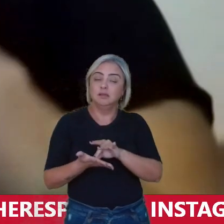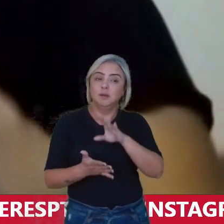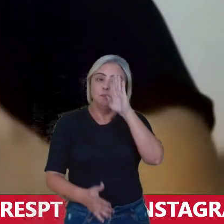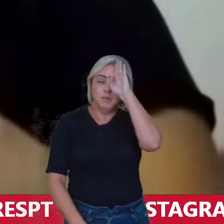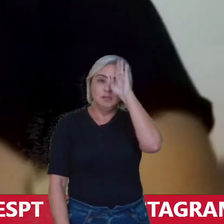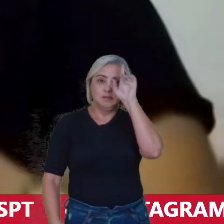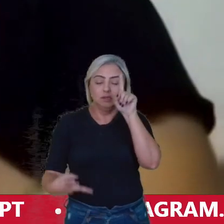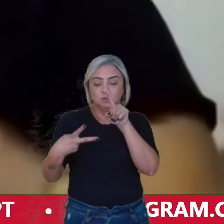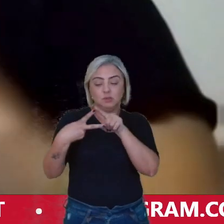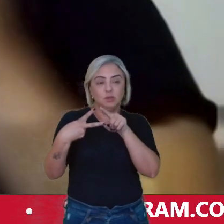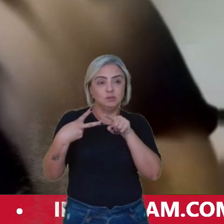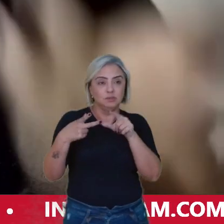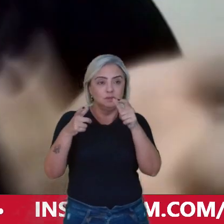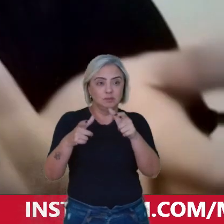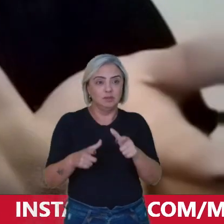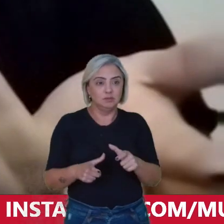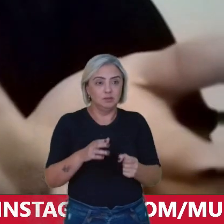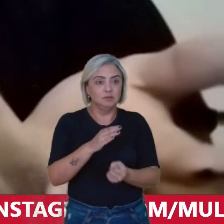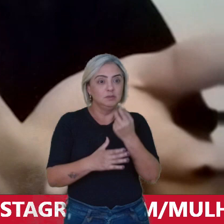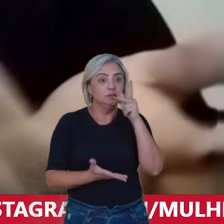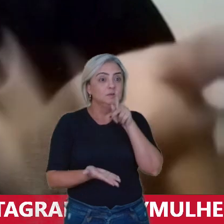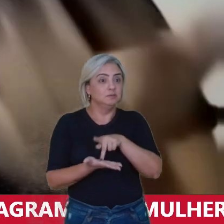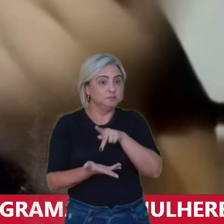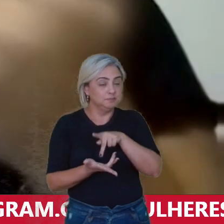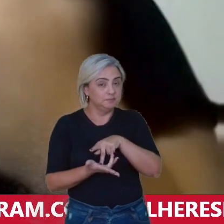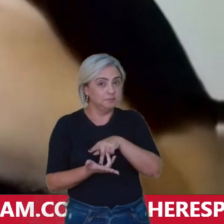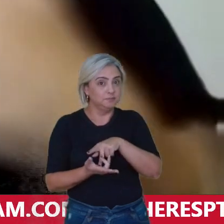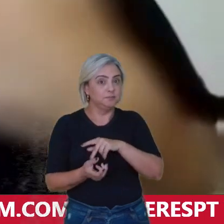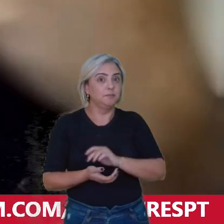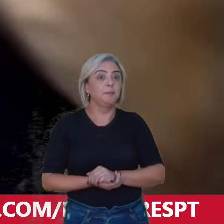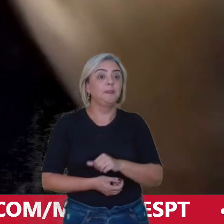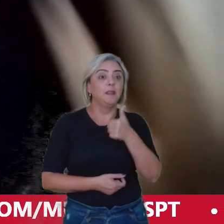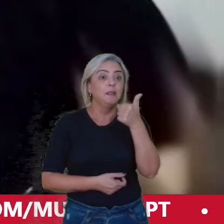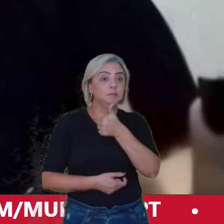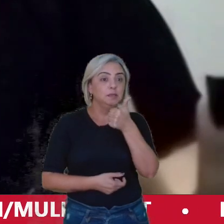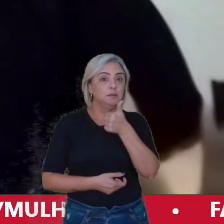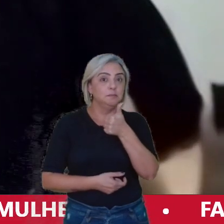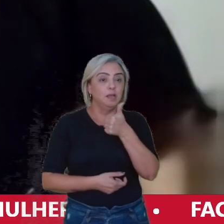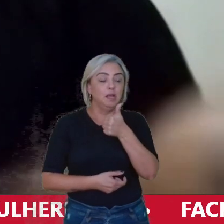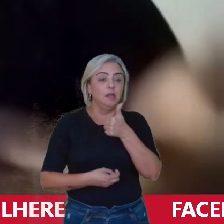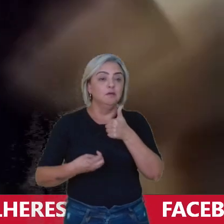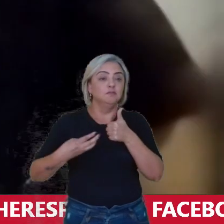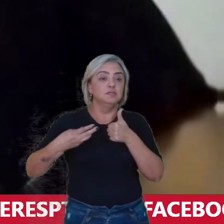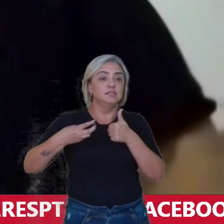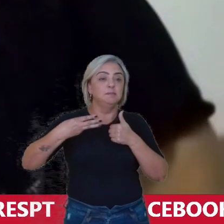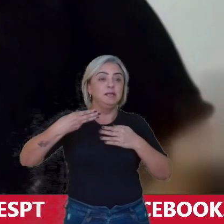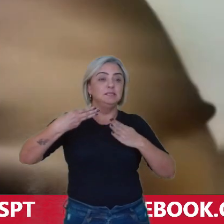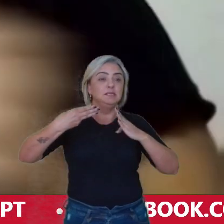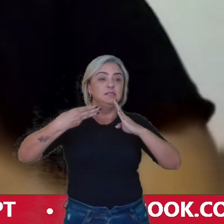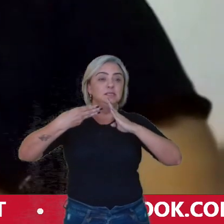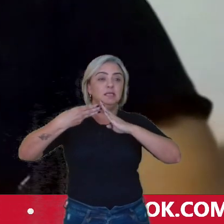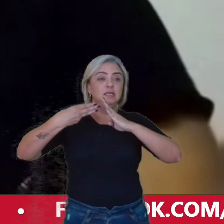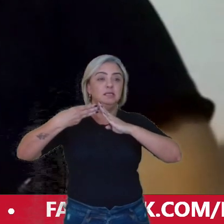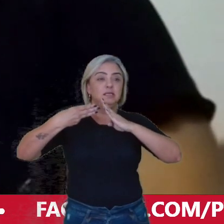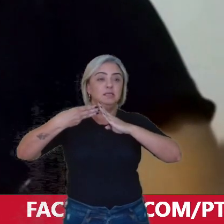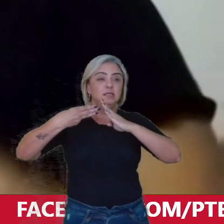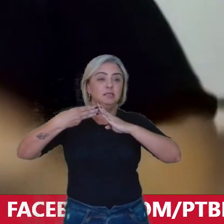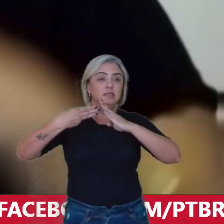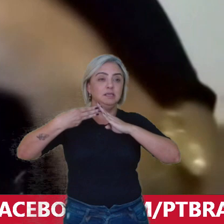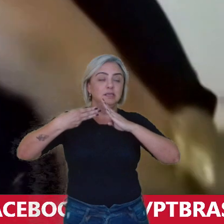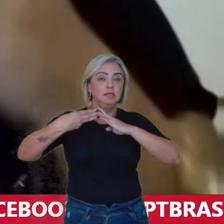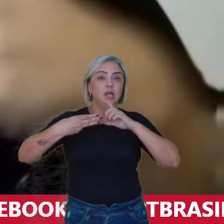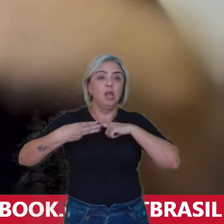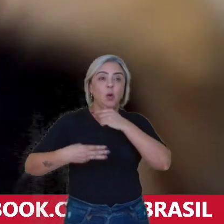principalmente 2 grandes locais como produção de verdade. Que primeiro seria as Forças Armadas, por isso estamos aí com o